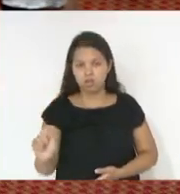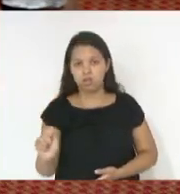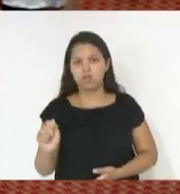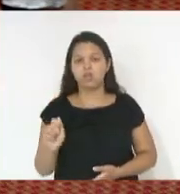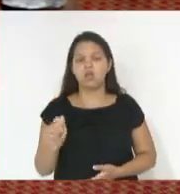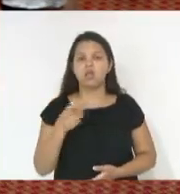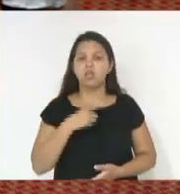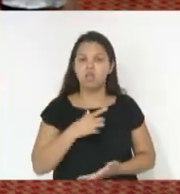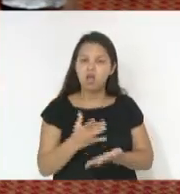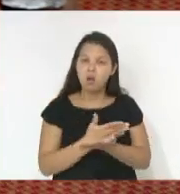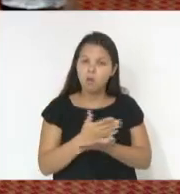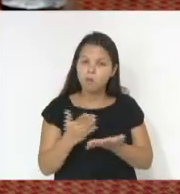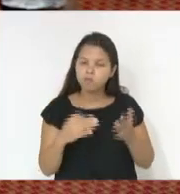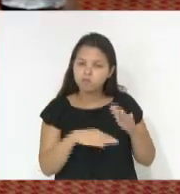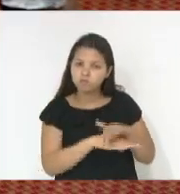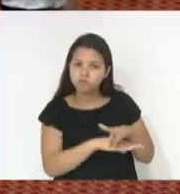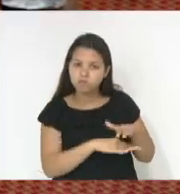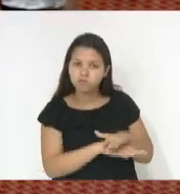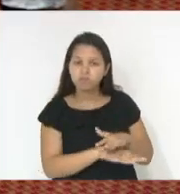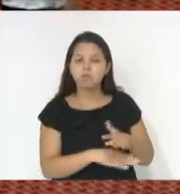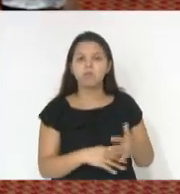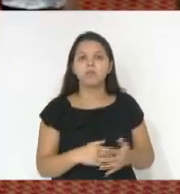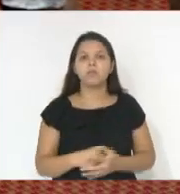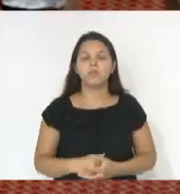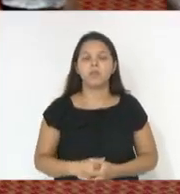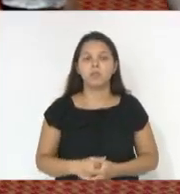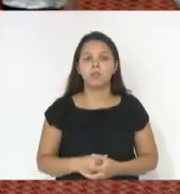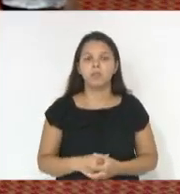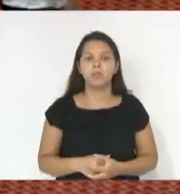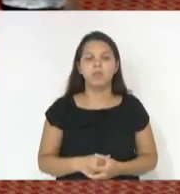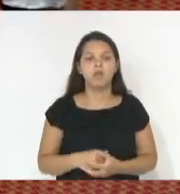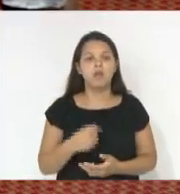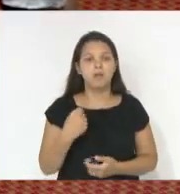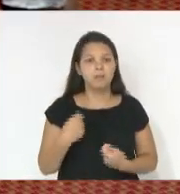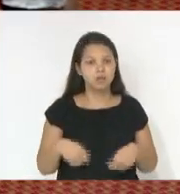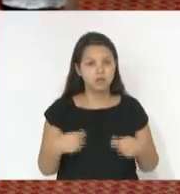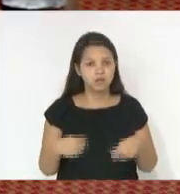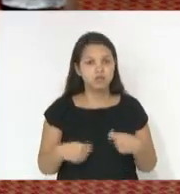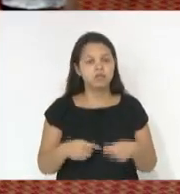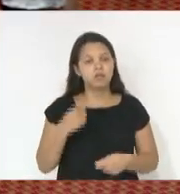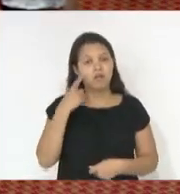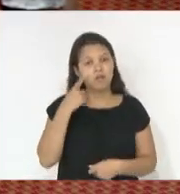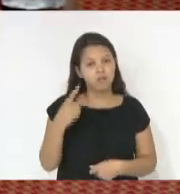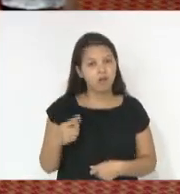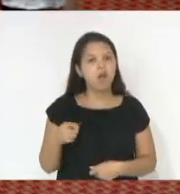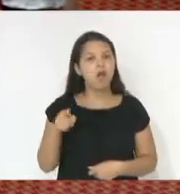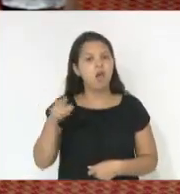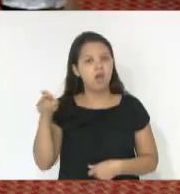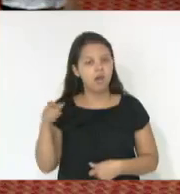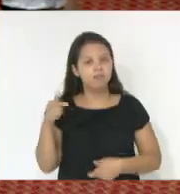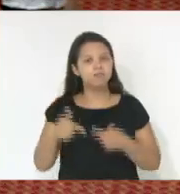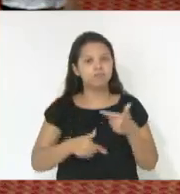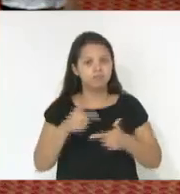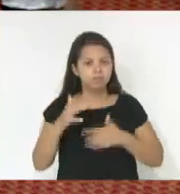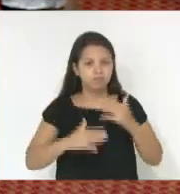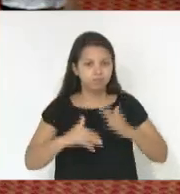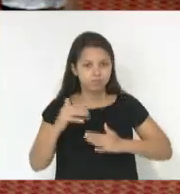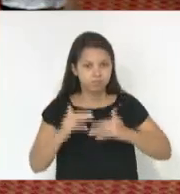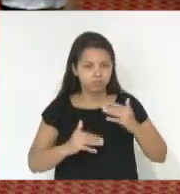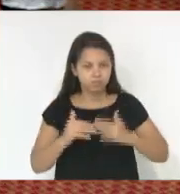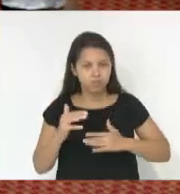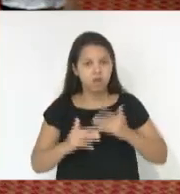de gaveta. Não dá para deixar de reconhecer aqui a competência do secretário Paulo Ili,